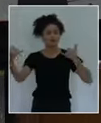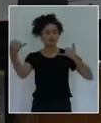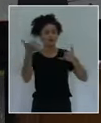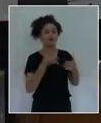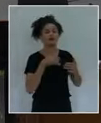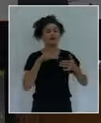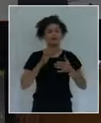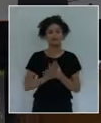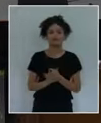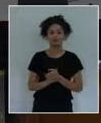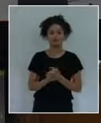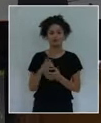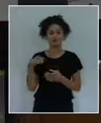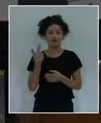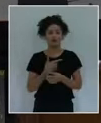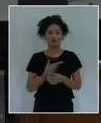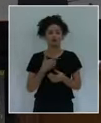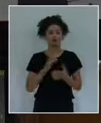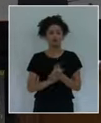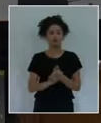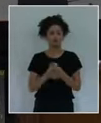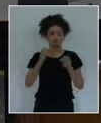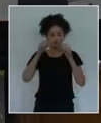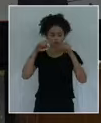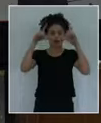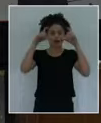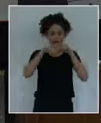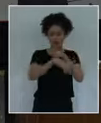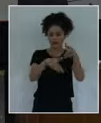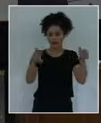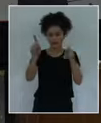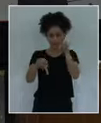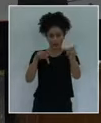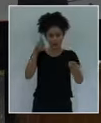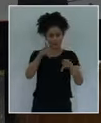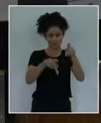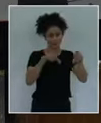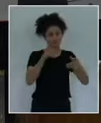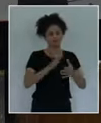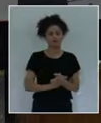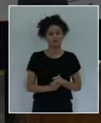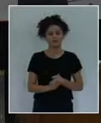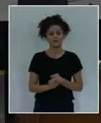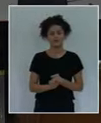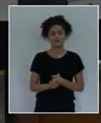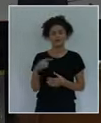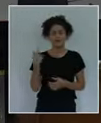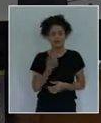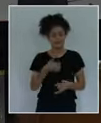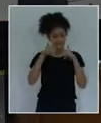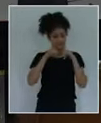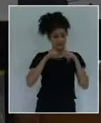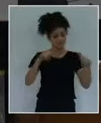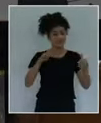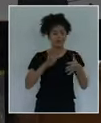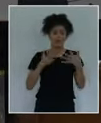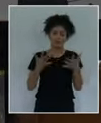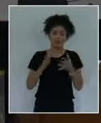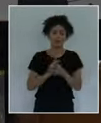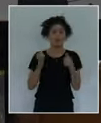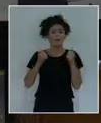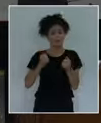hidrelétrica com aquela vazão, a gente tem que dar o alerta e o alarme, né? O alerta é quando a gente passa, ó, tem probabilidade da água